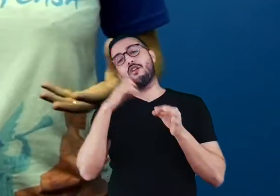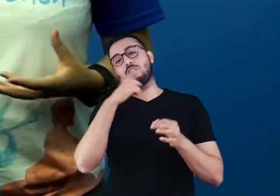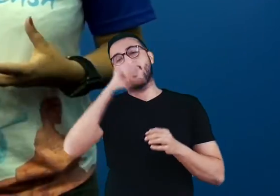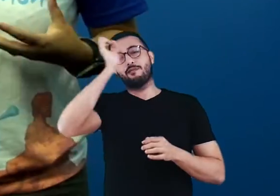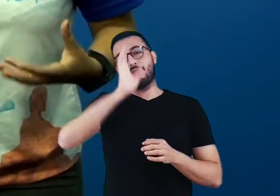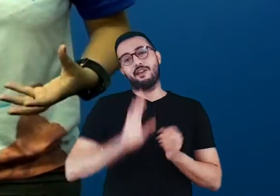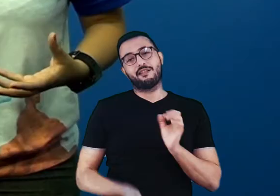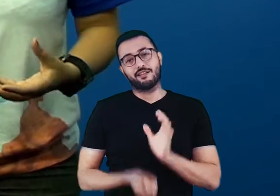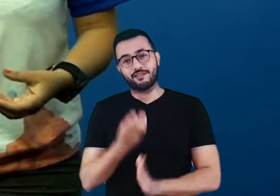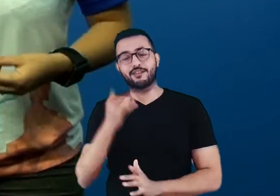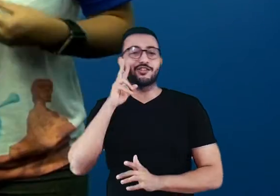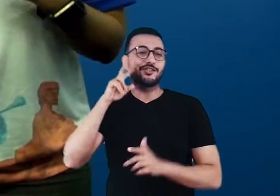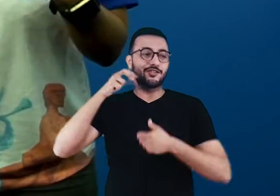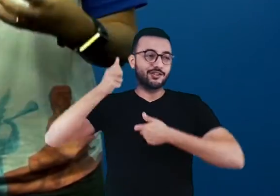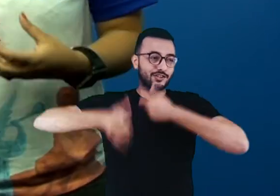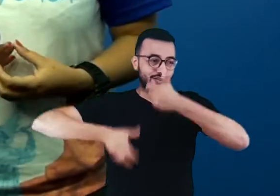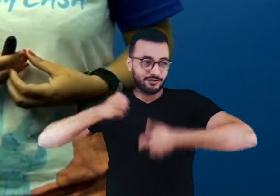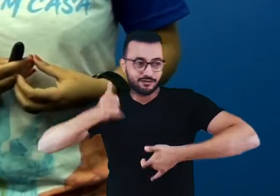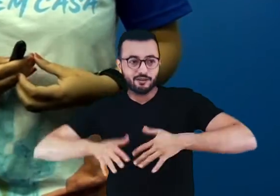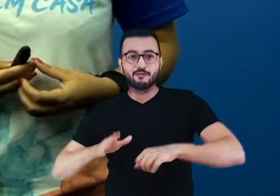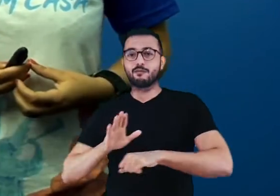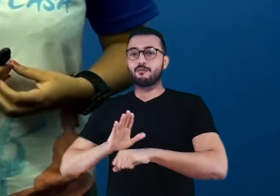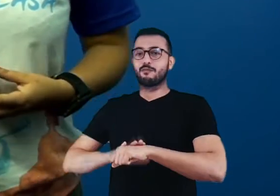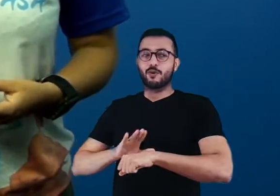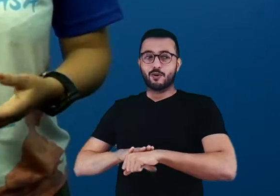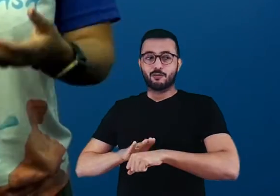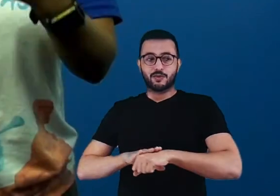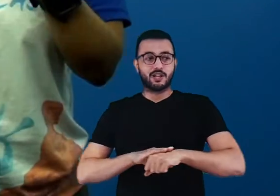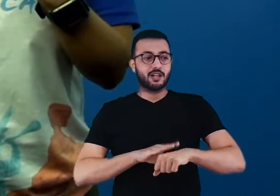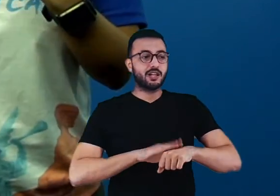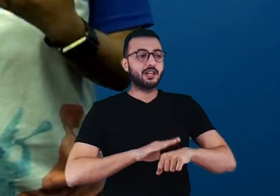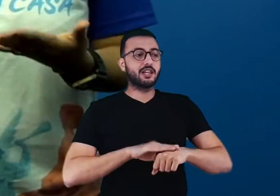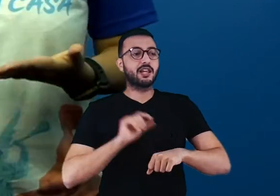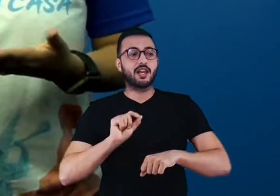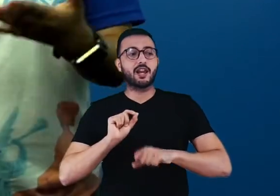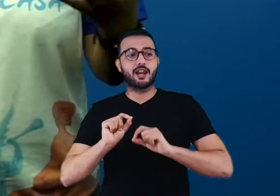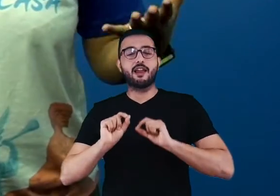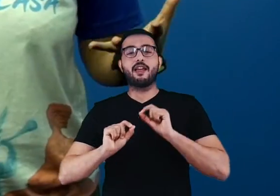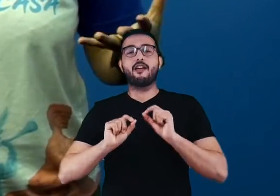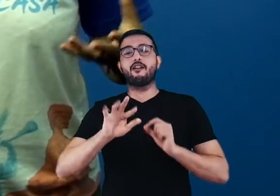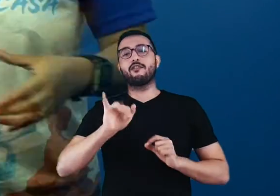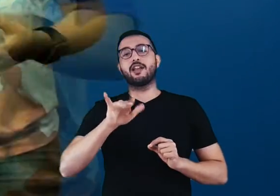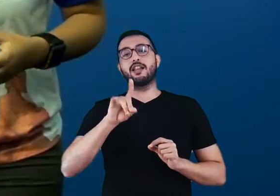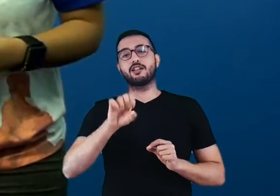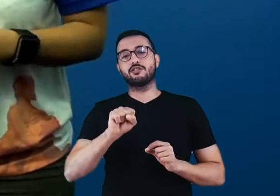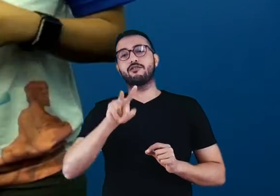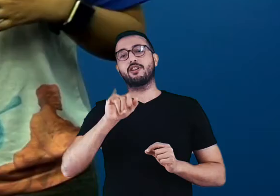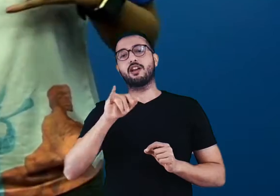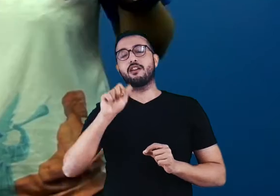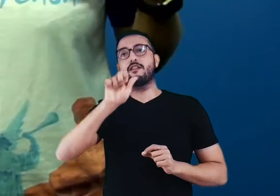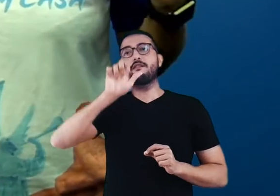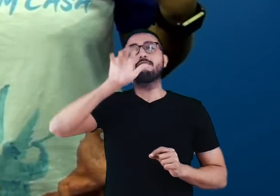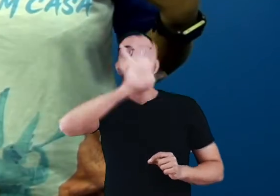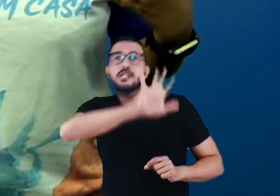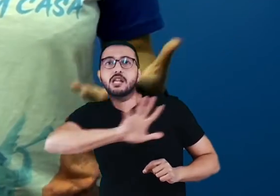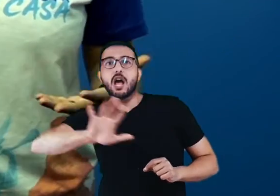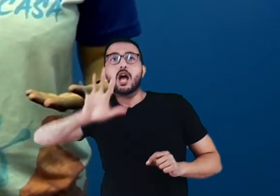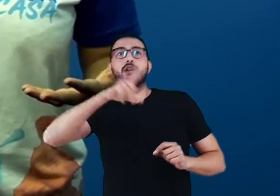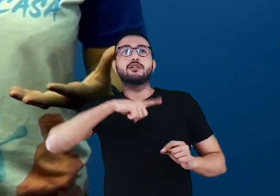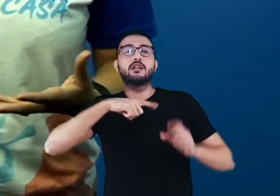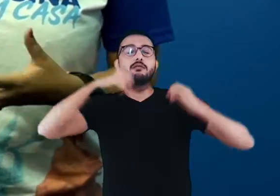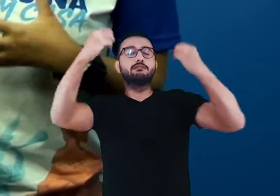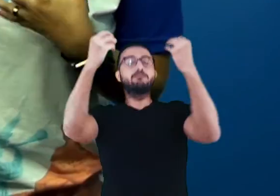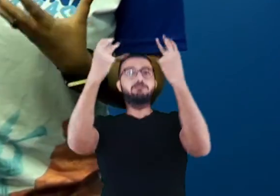para vocês uma linda história, né, no momento da batalha, em que Fernandes Vieira teve a visão, né, apareceu uma imensa luz